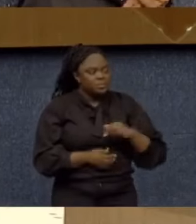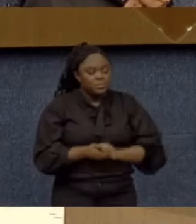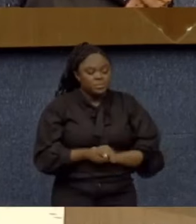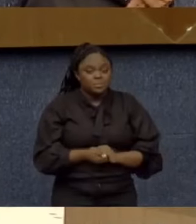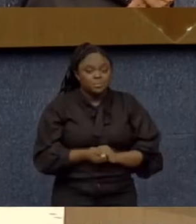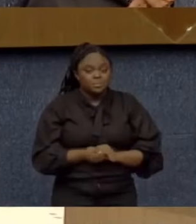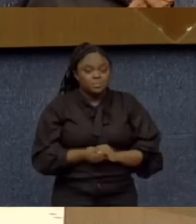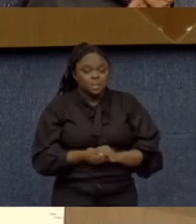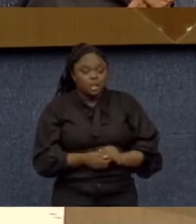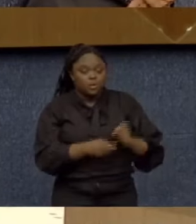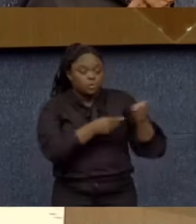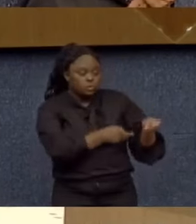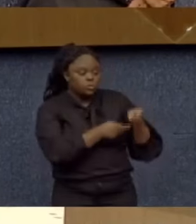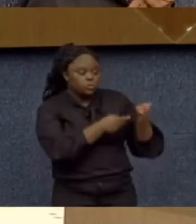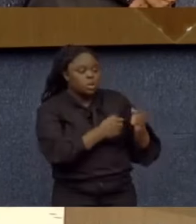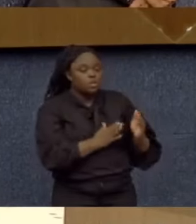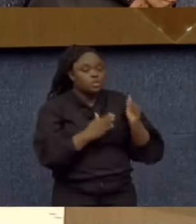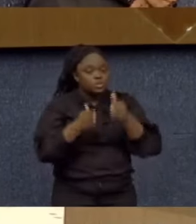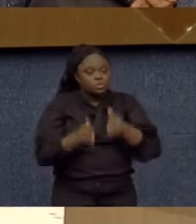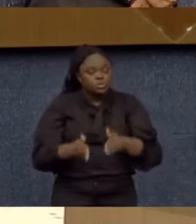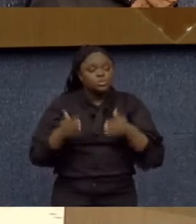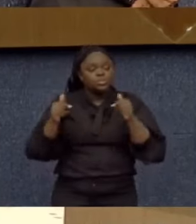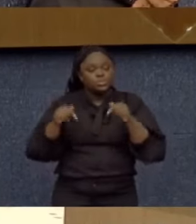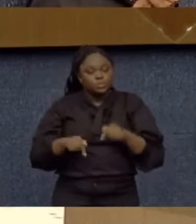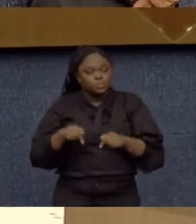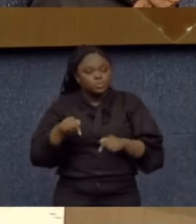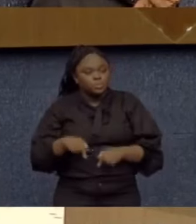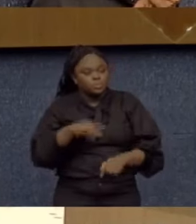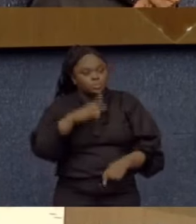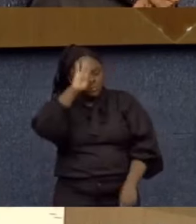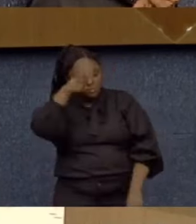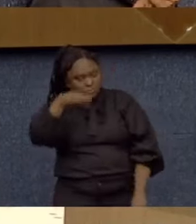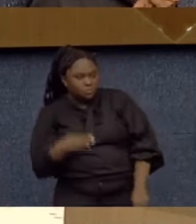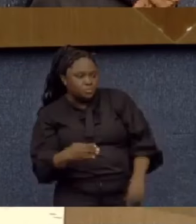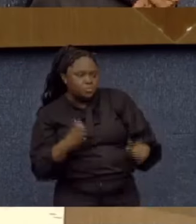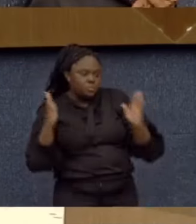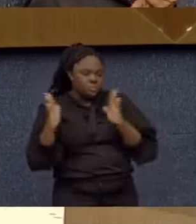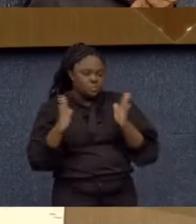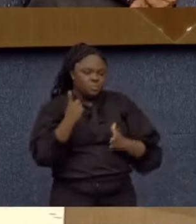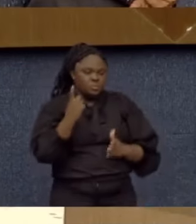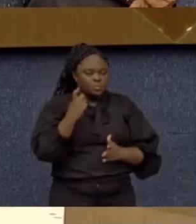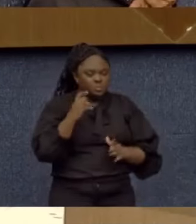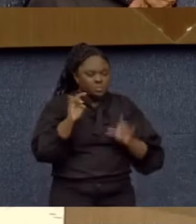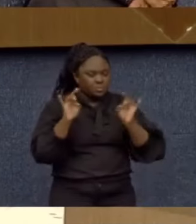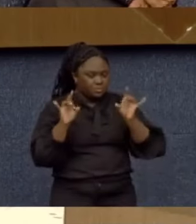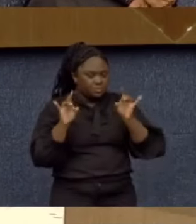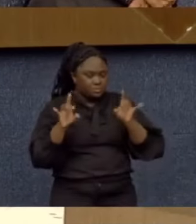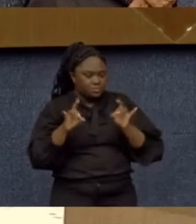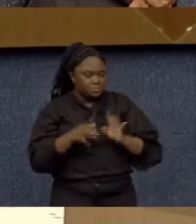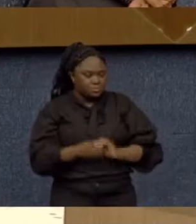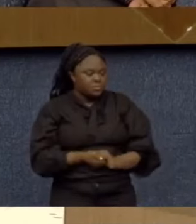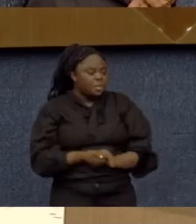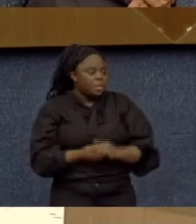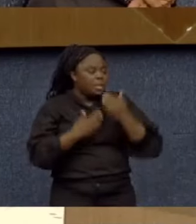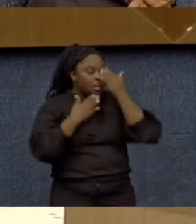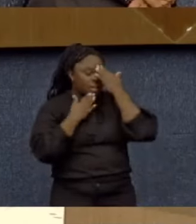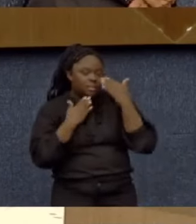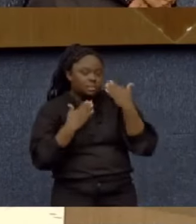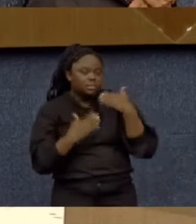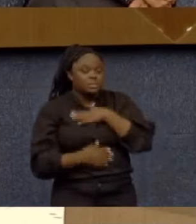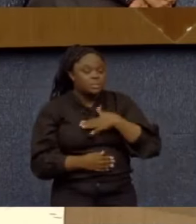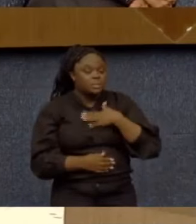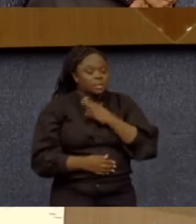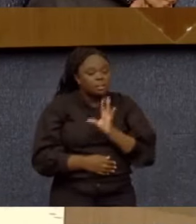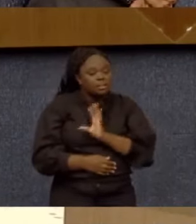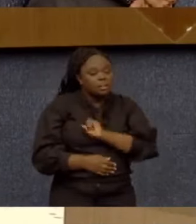hoje do interior para esta linda homenagem nesse momento único e especial. Agradeço ao meu querido e amado filho